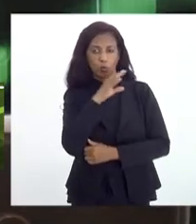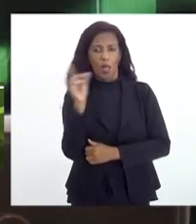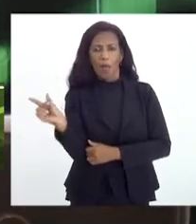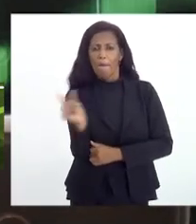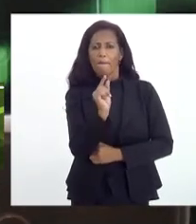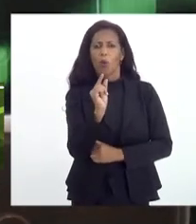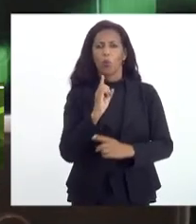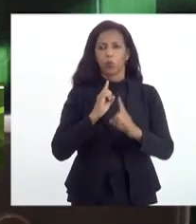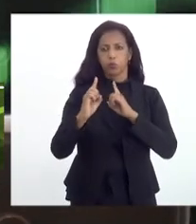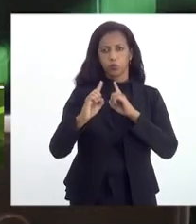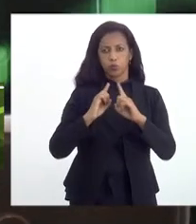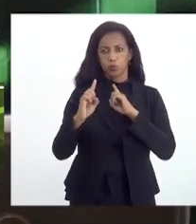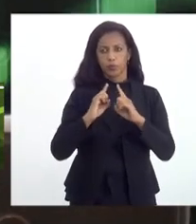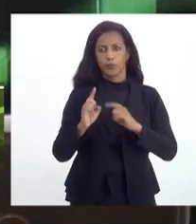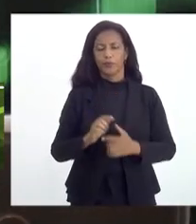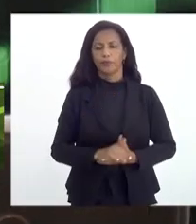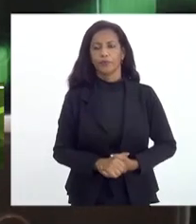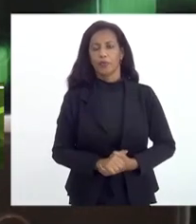pouco debate.